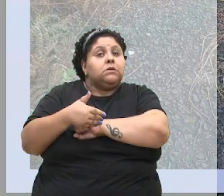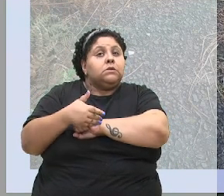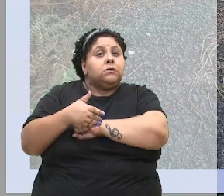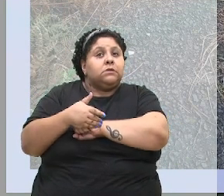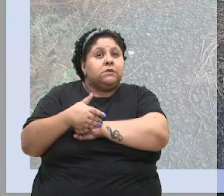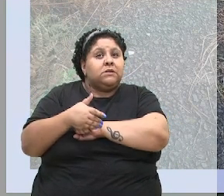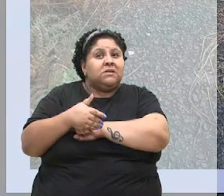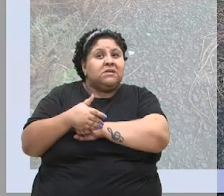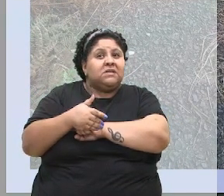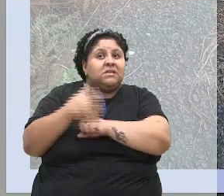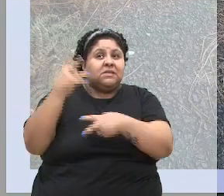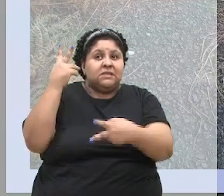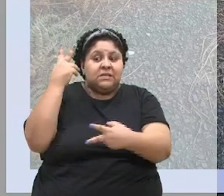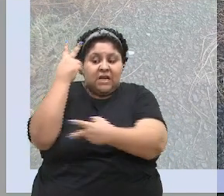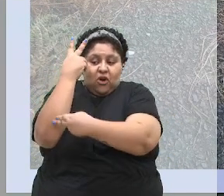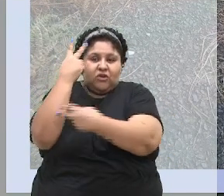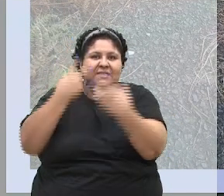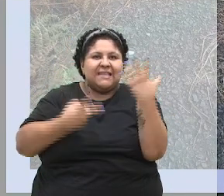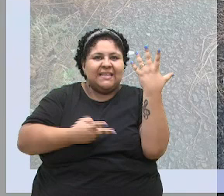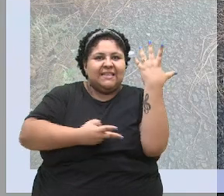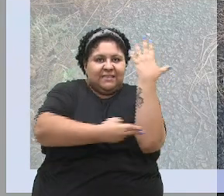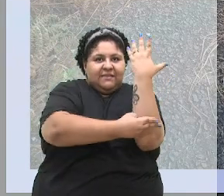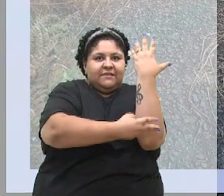a roçada que foi feita ali,